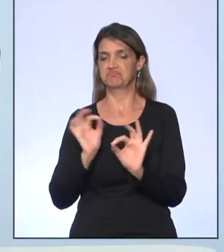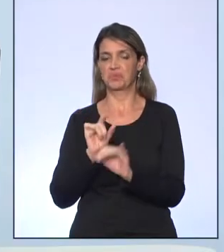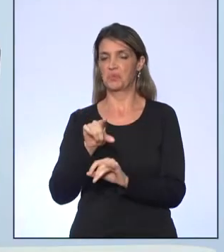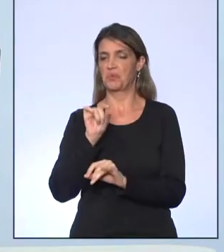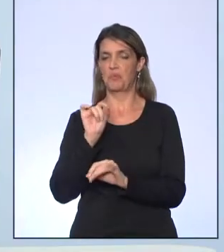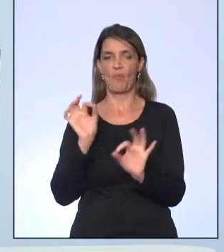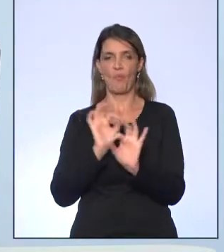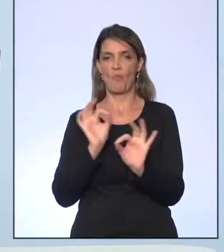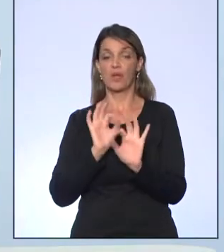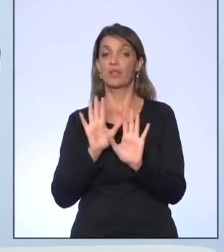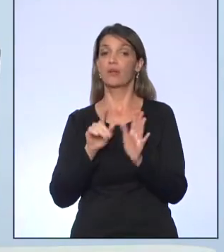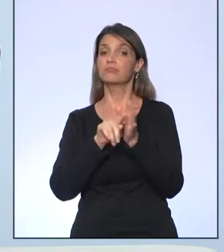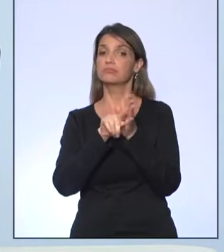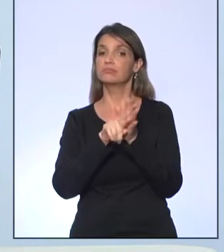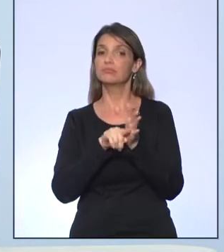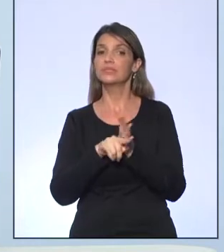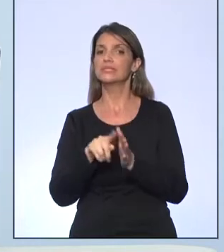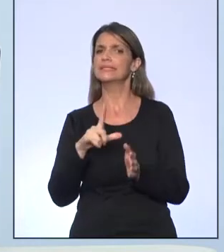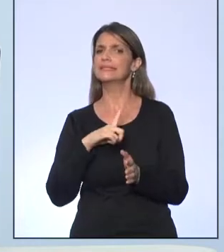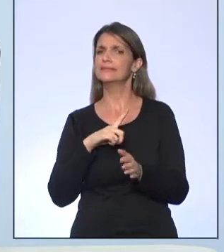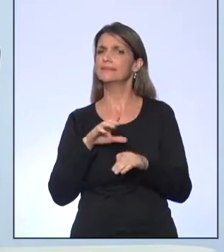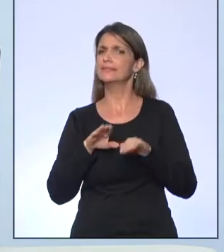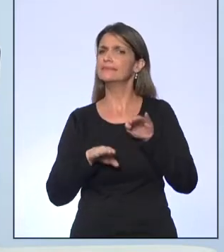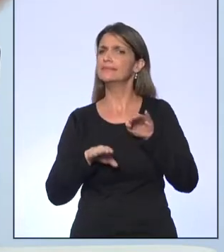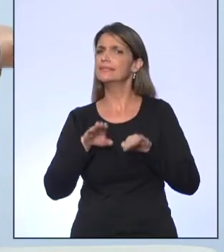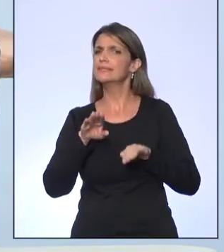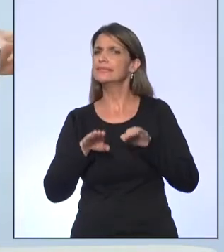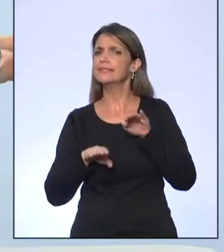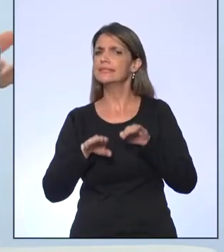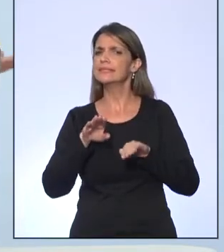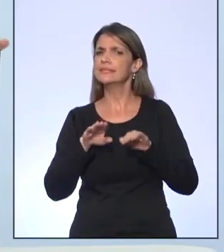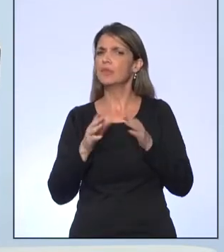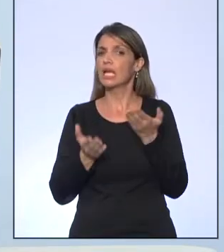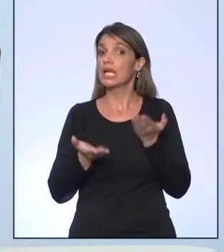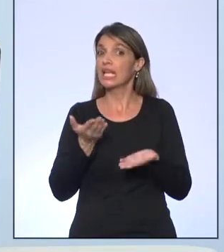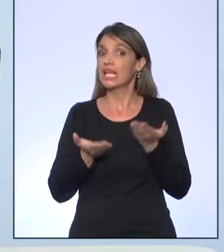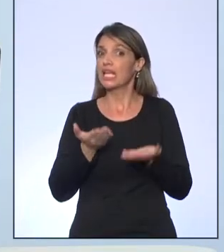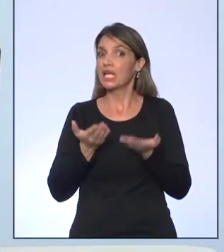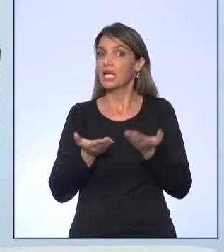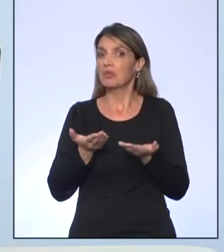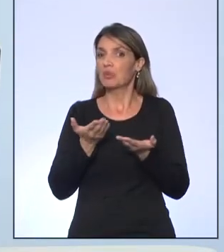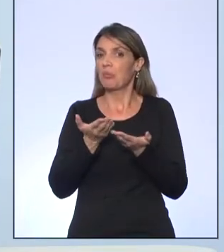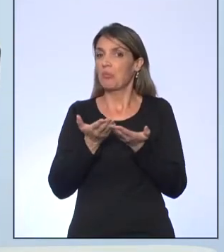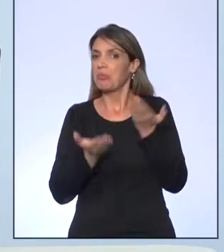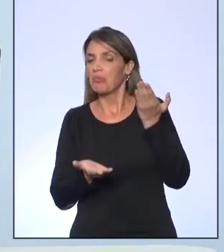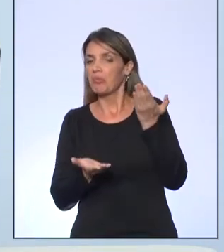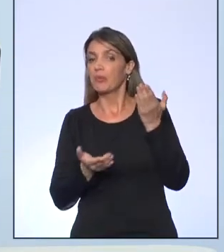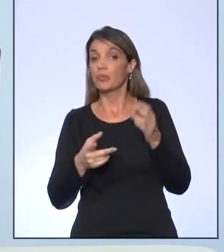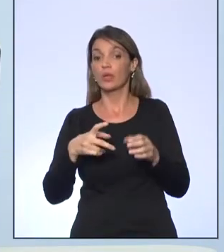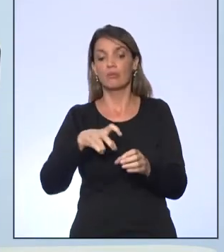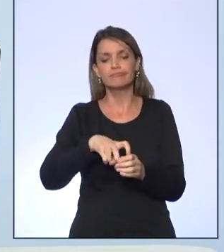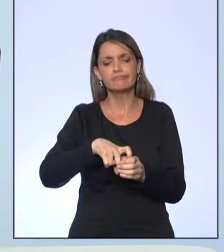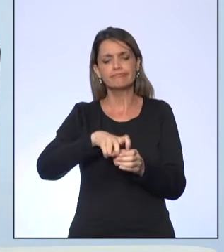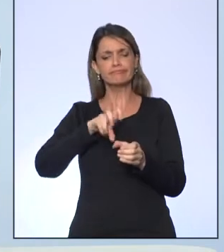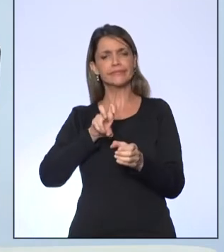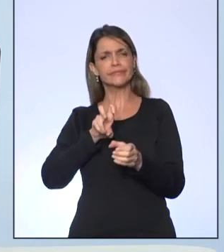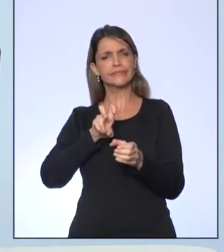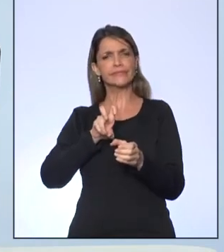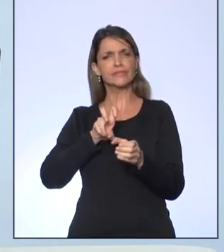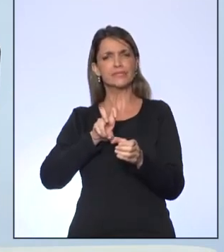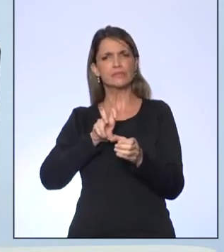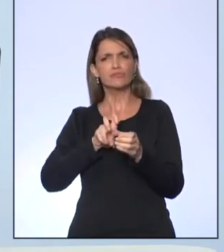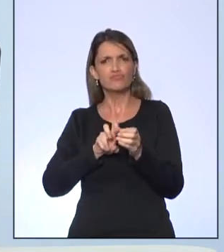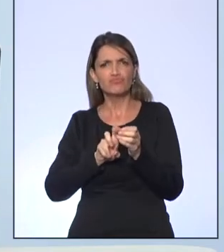Então, para analisar, ali teve um desequilíbrio naquele equilíbrio químico, né? Por quê? Quando ele abriu o refrigerante